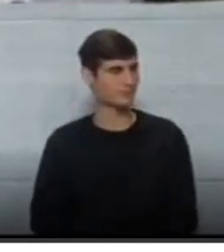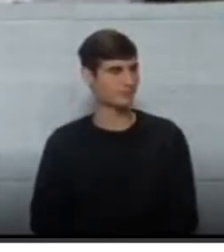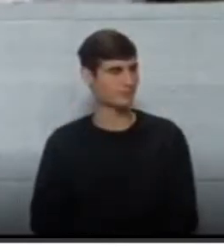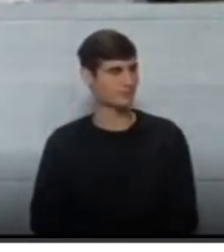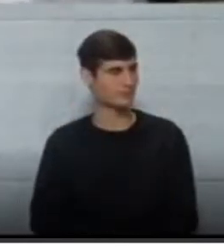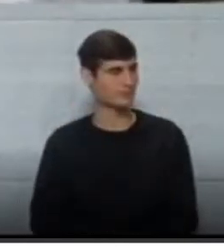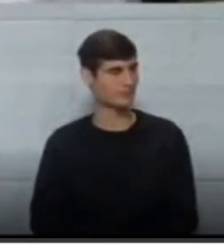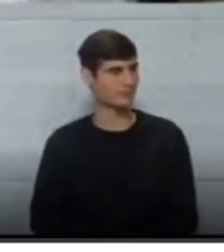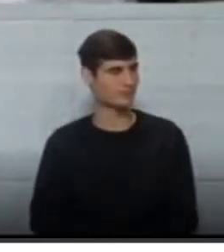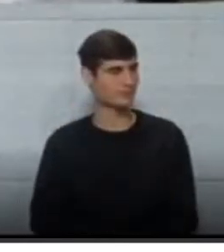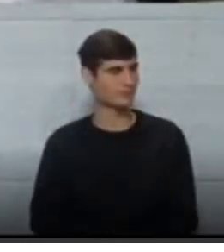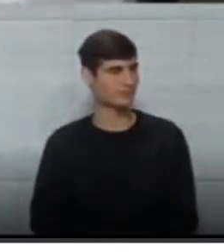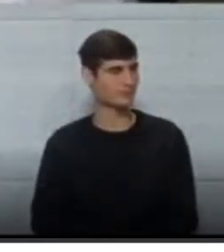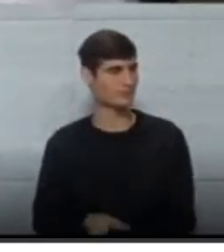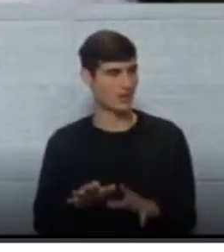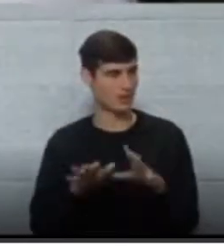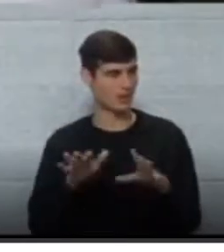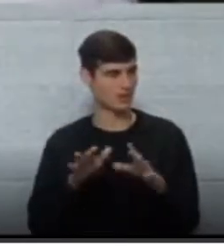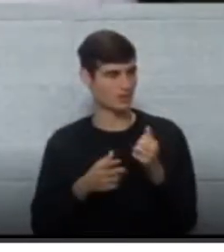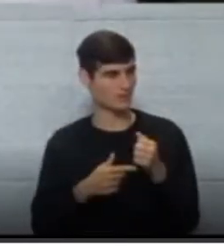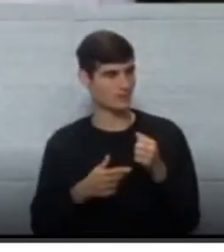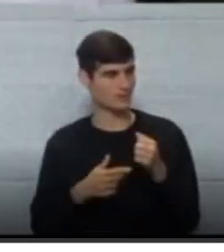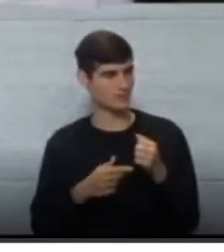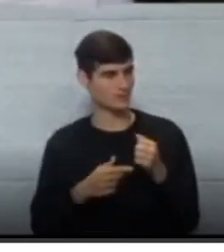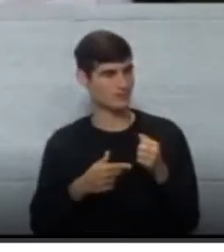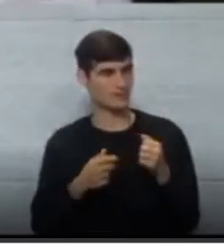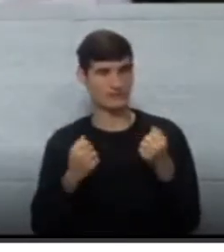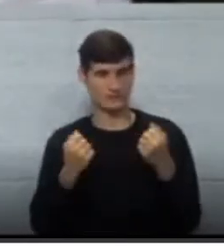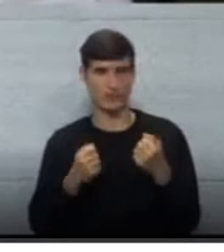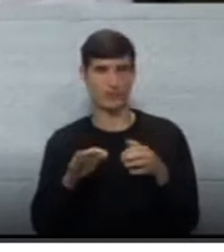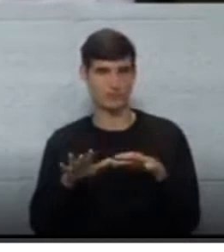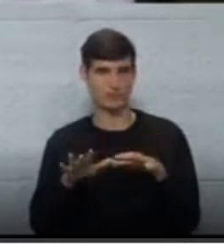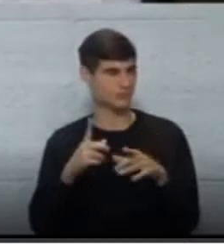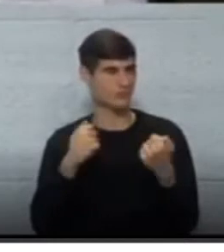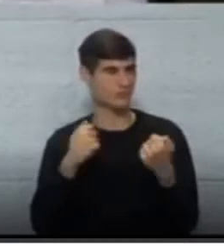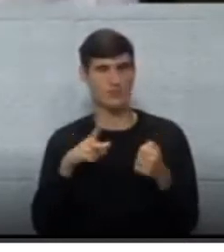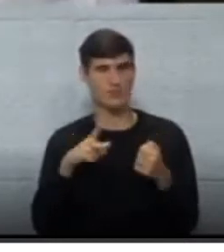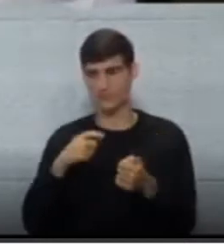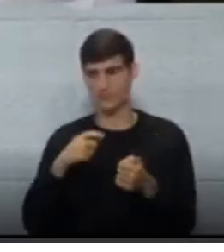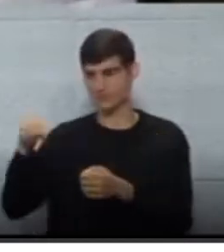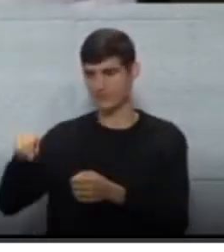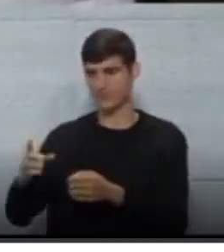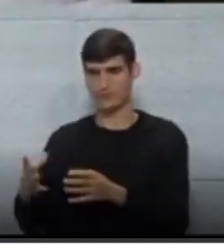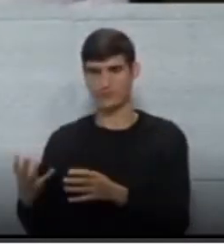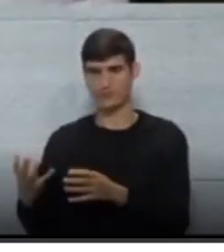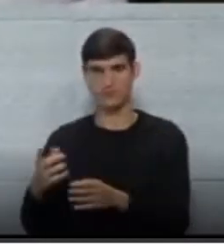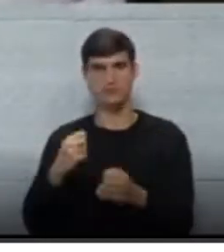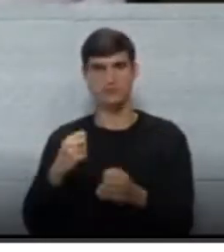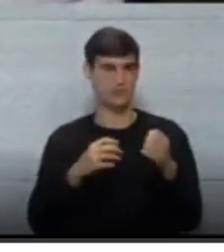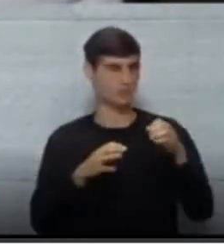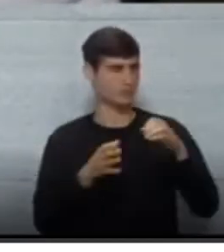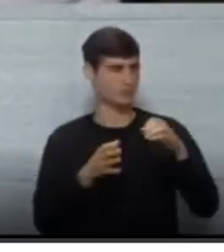eliminar qualquer tipo de micro-organismo. Então, esse jeito de agitação você garante, não precisa usar o vórtice, é só para agitar bem e botar o meio